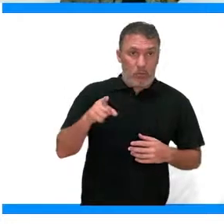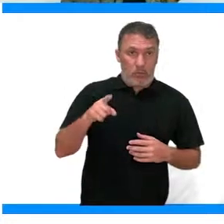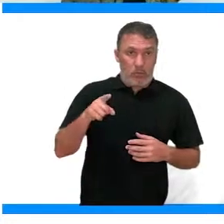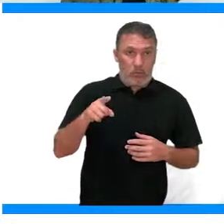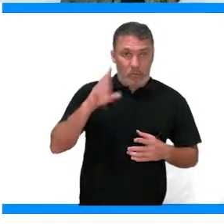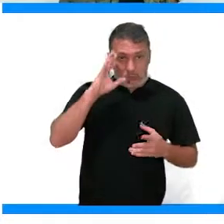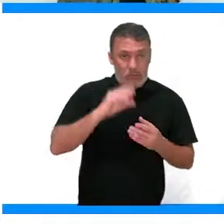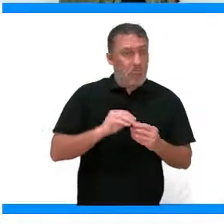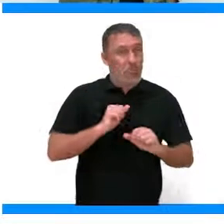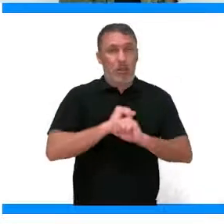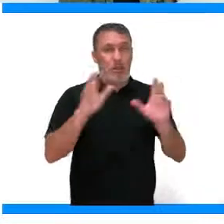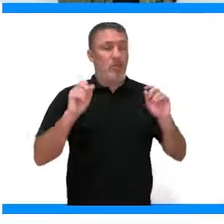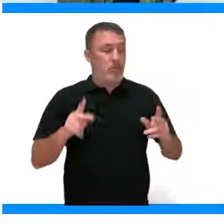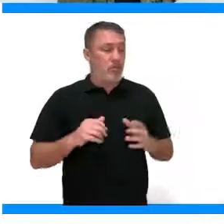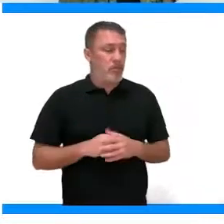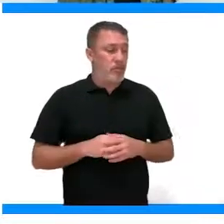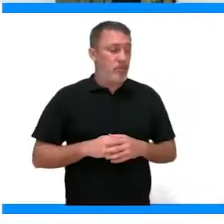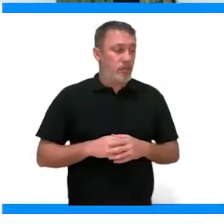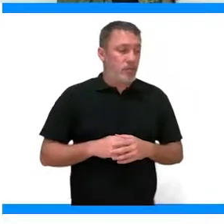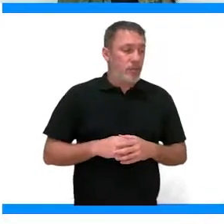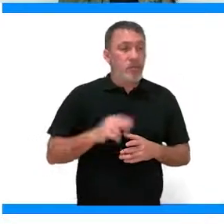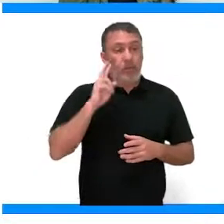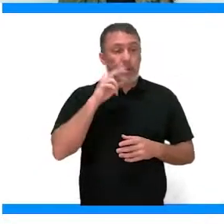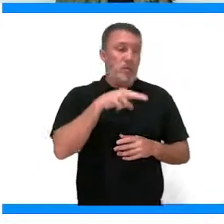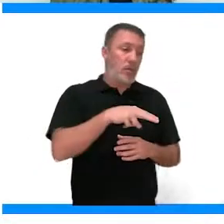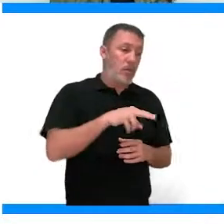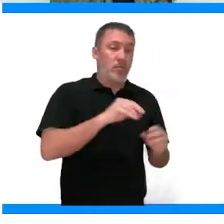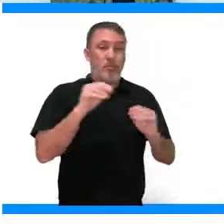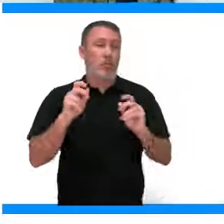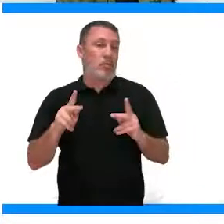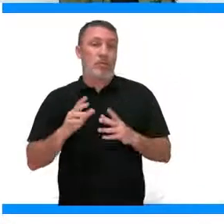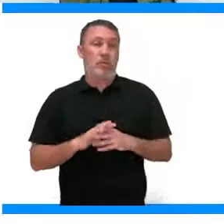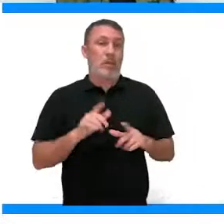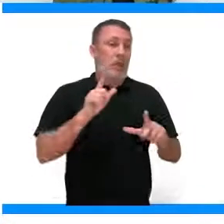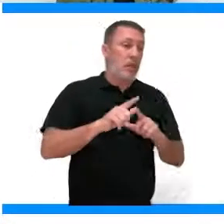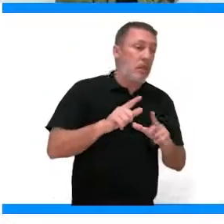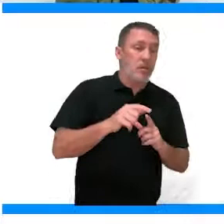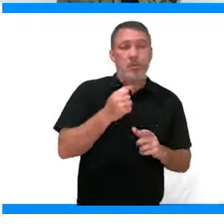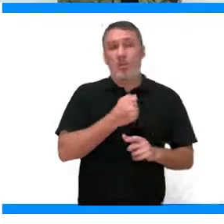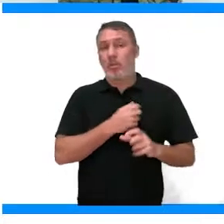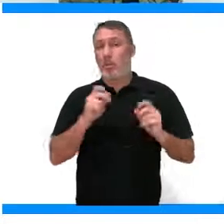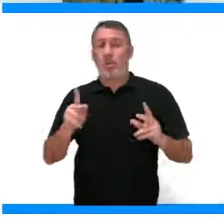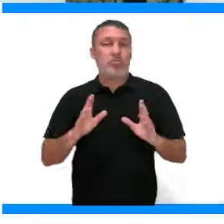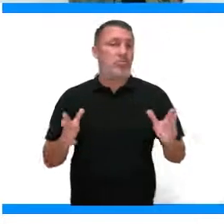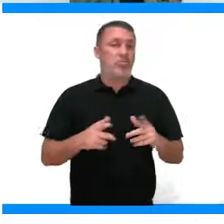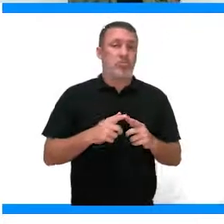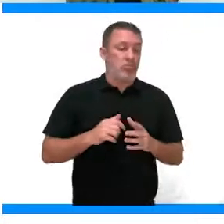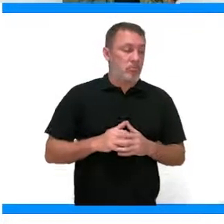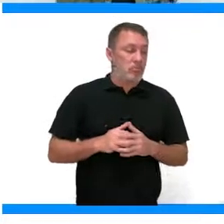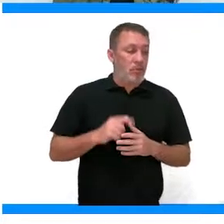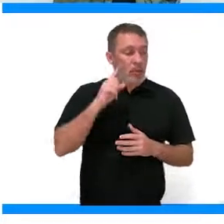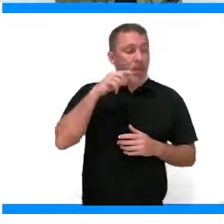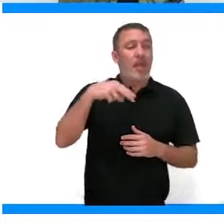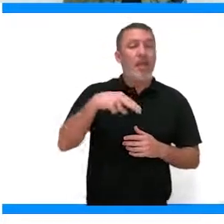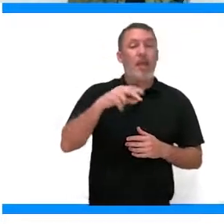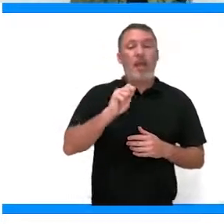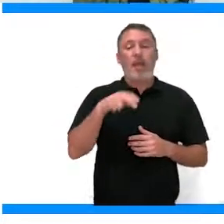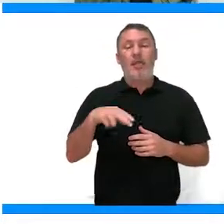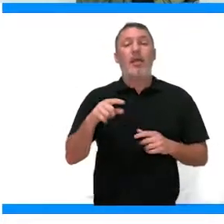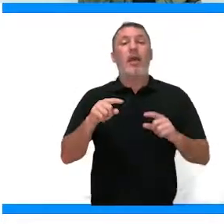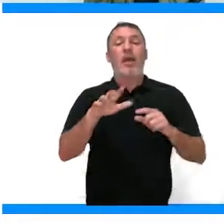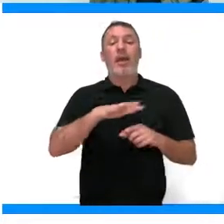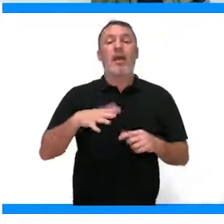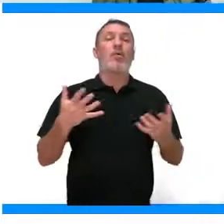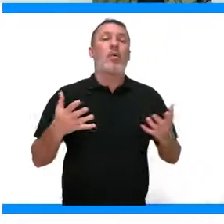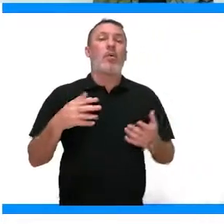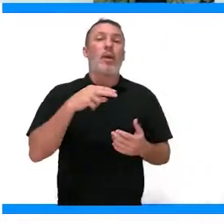Entendeu os números? Vamos para a letra. O cara falou, você sai do número e ir para a letra. Ou você entendeu o número, vai para a letra. A N, quem é a área